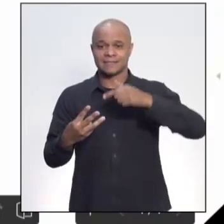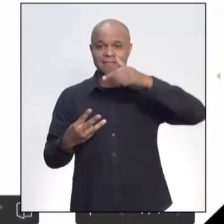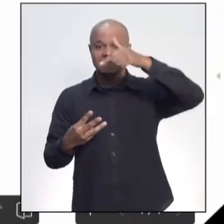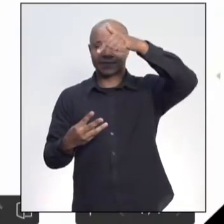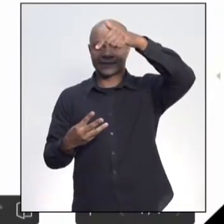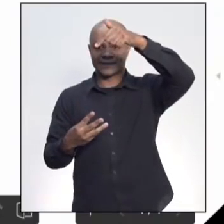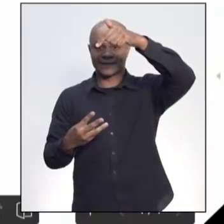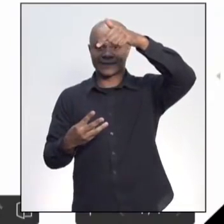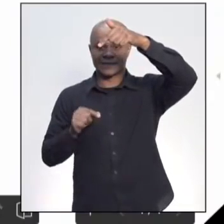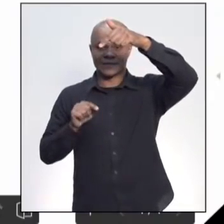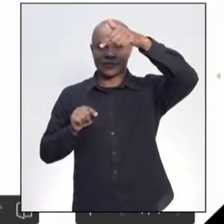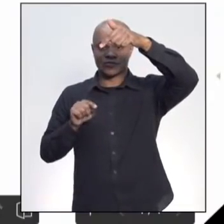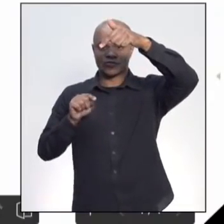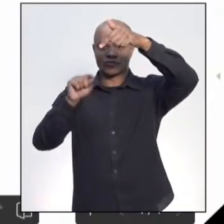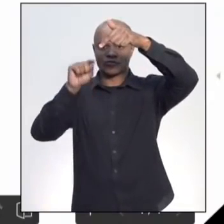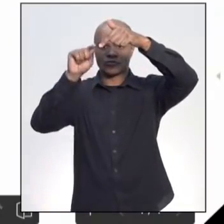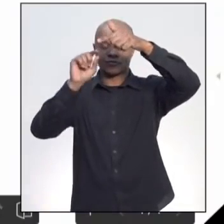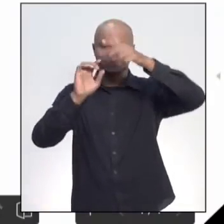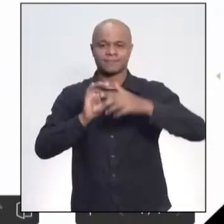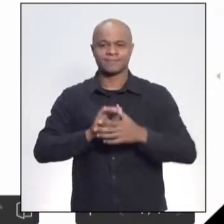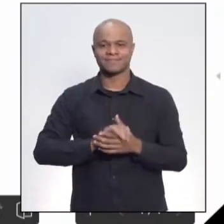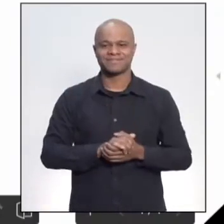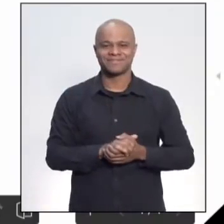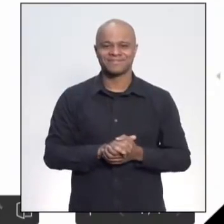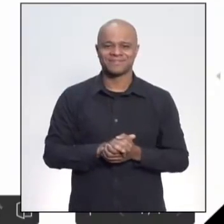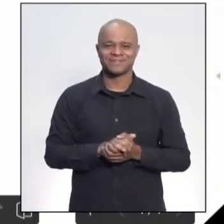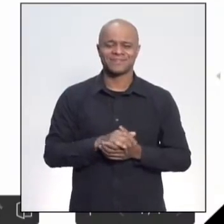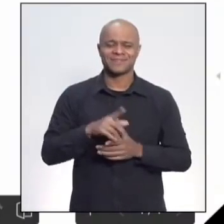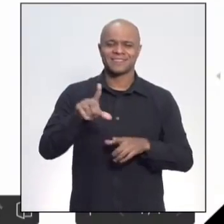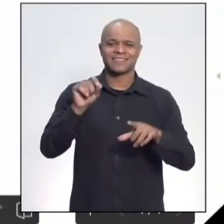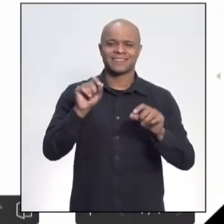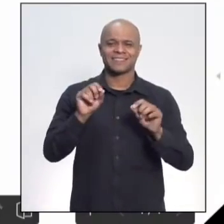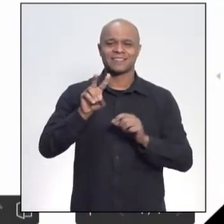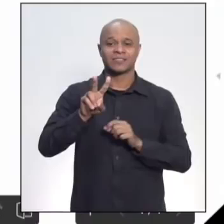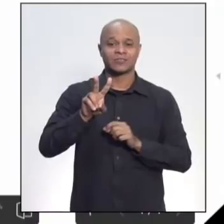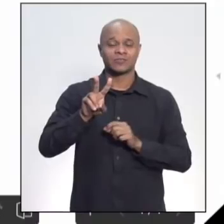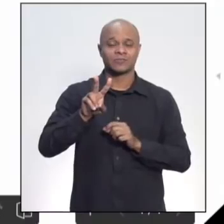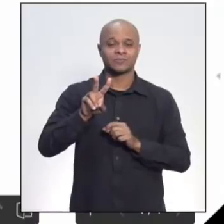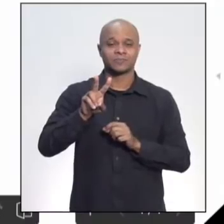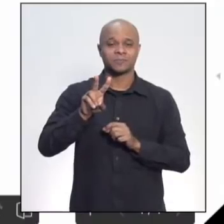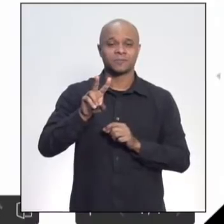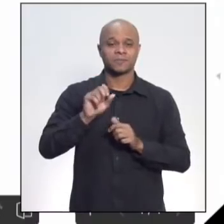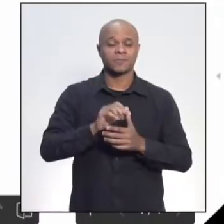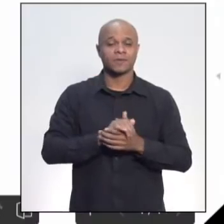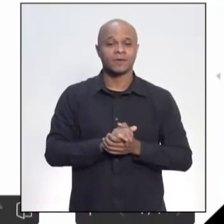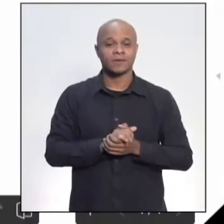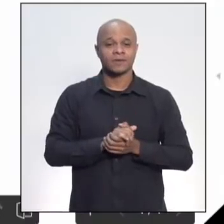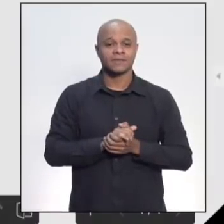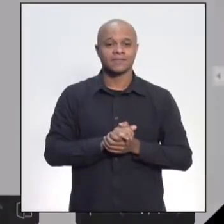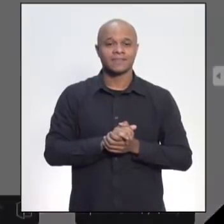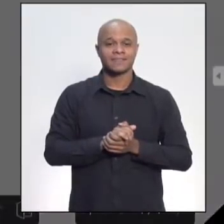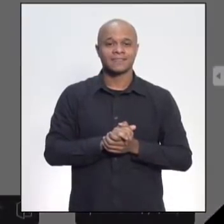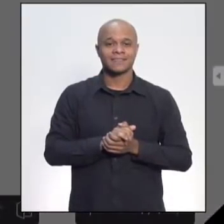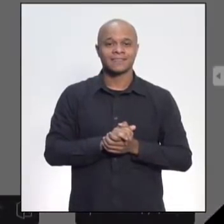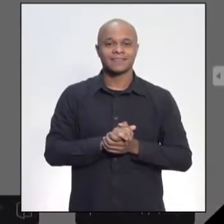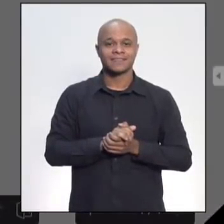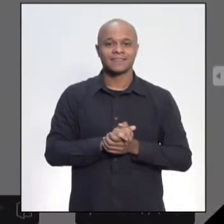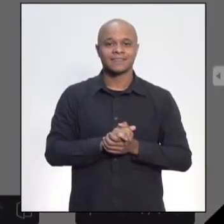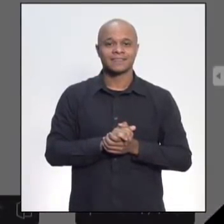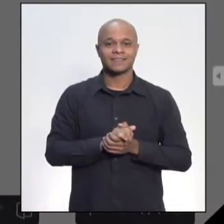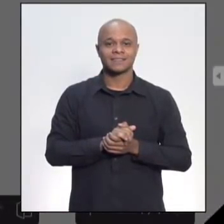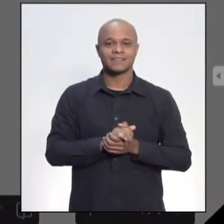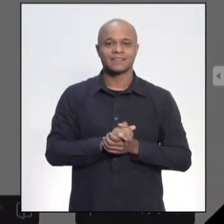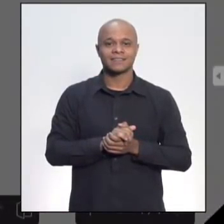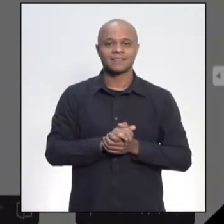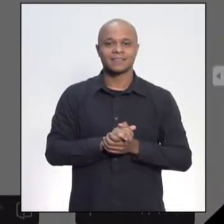tá? Mas estamos aprendendo com essa lousa. Sim? Então, eu escolhi esses 2 pontos. Então, esse 2, deixa eu mudar de cor para ficar mais visual para vocês.